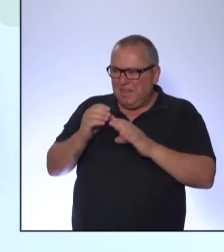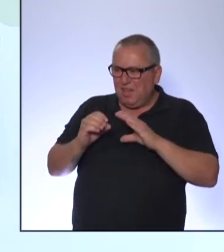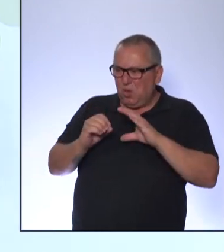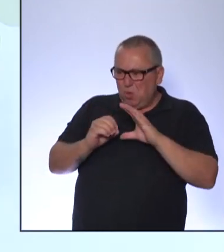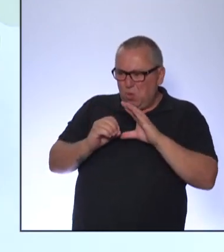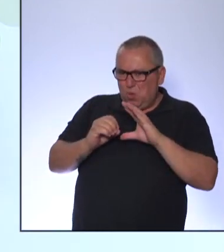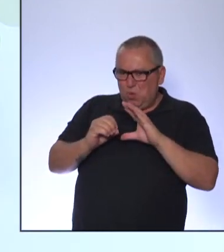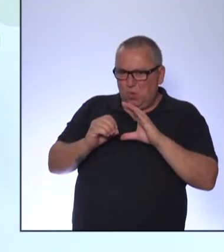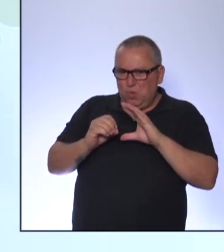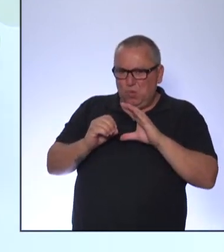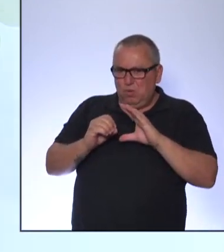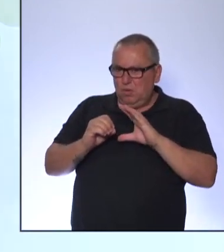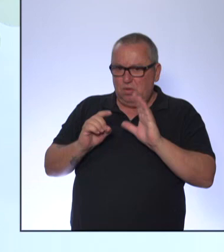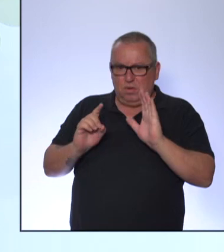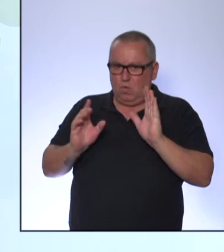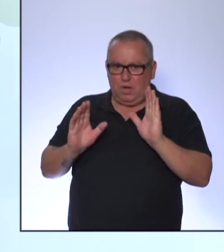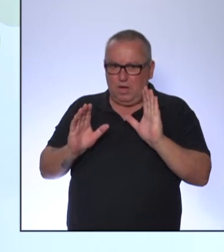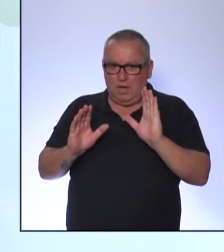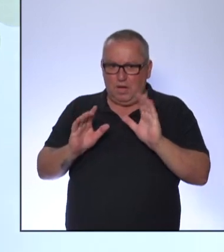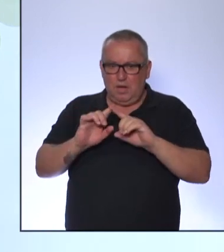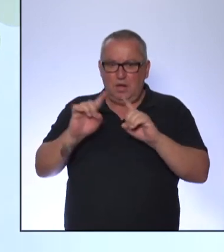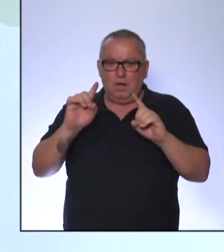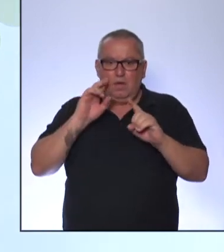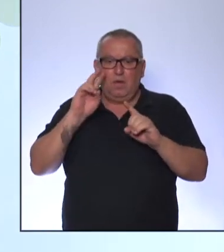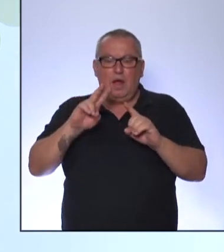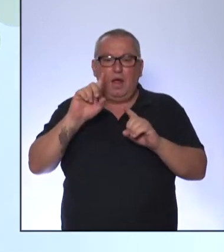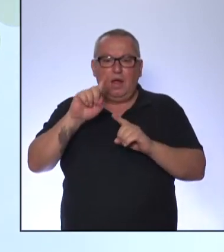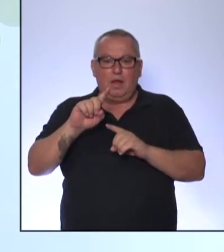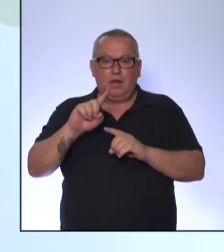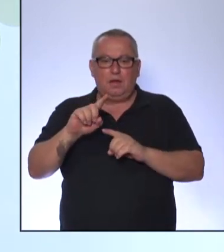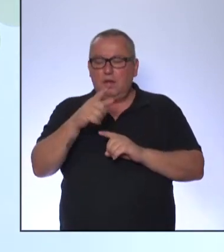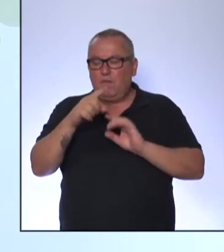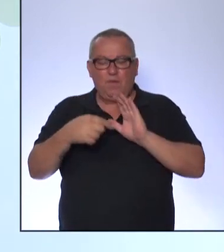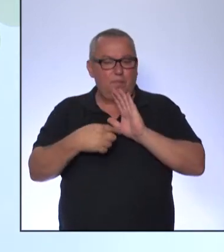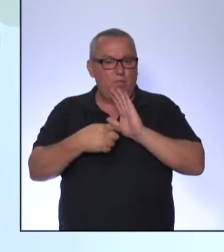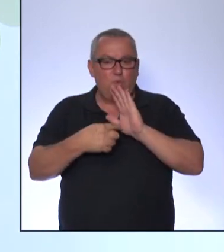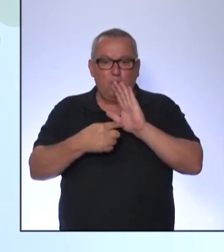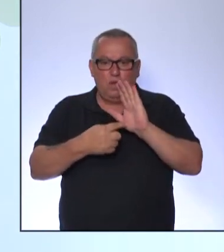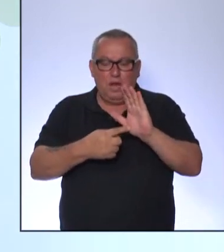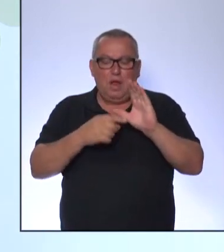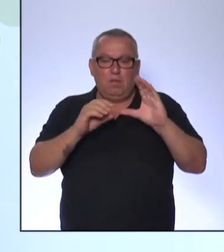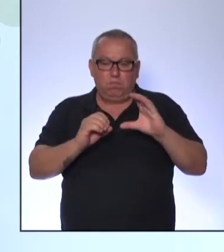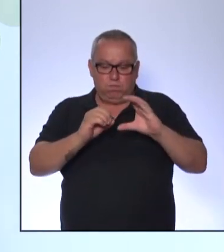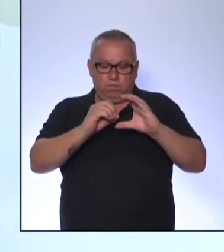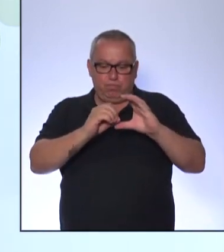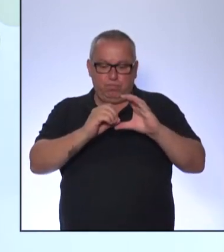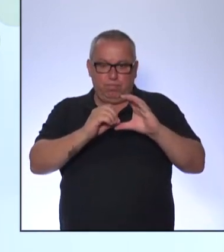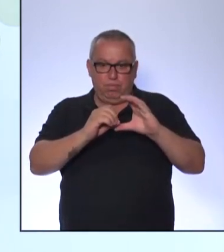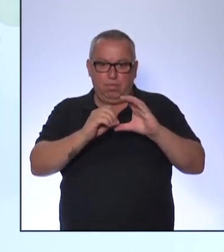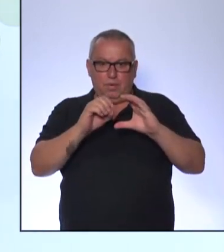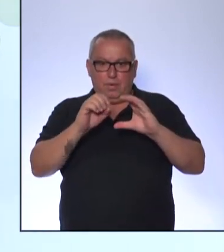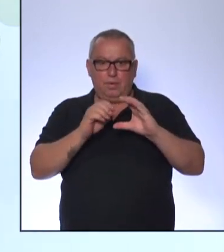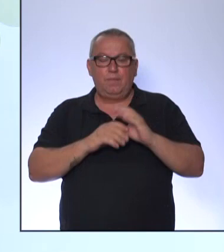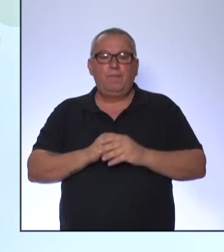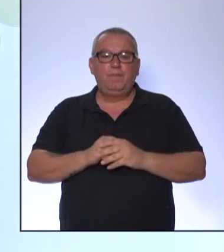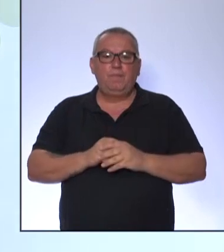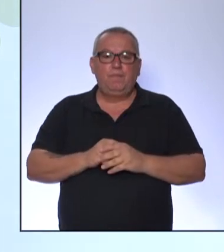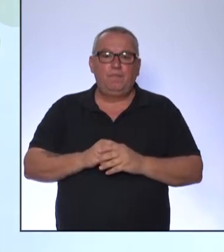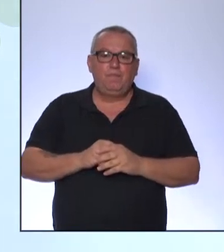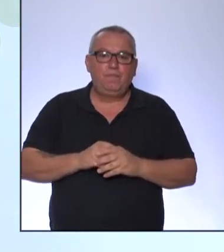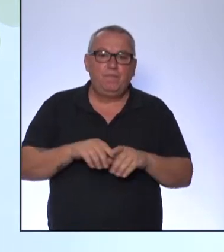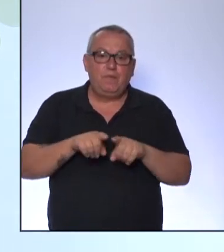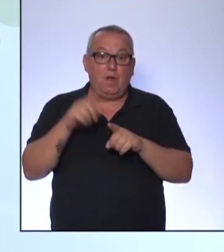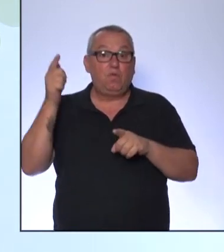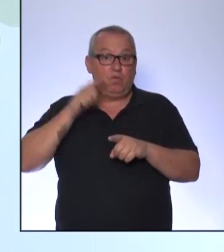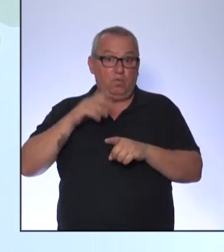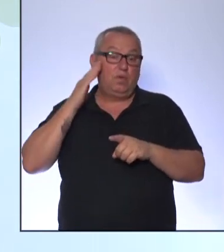mas não, ela não tem núcleo. Então, os seres procariontes são esses seres que não vão apresentar essa região nuclear, certo? Vamos lá, então a gente